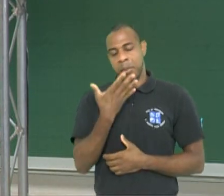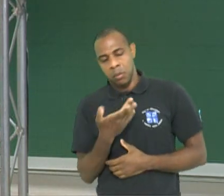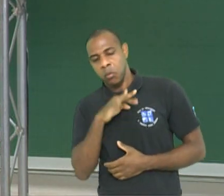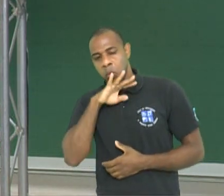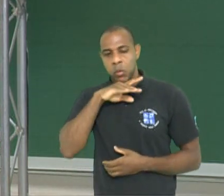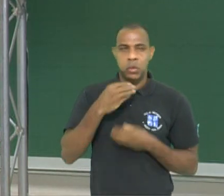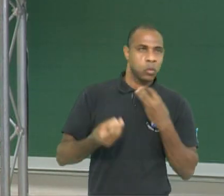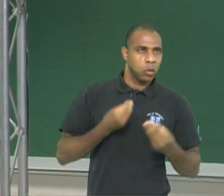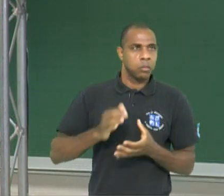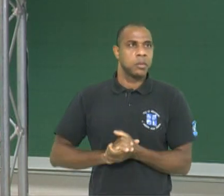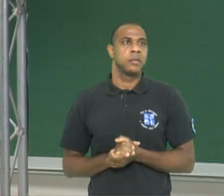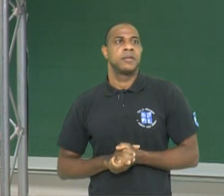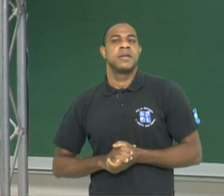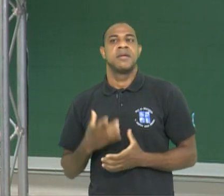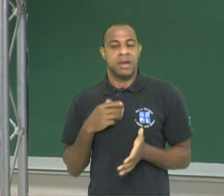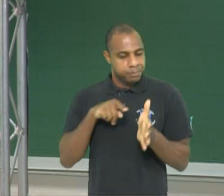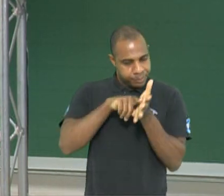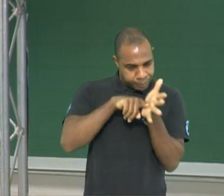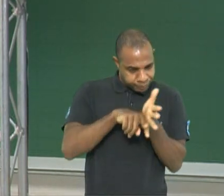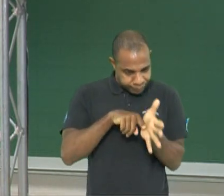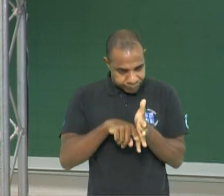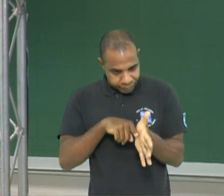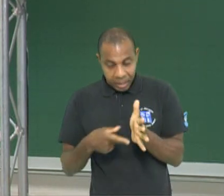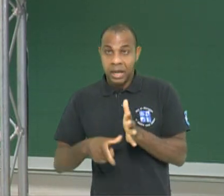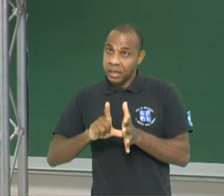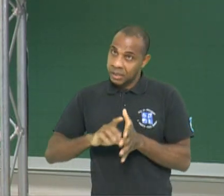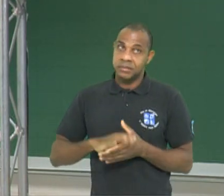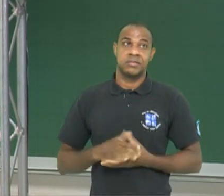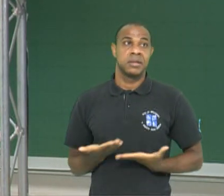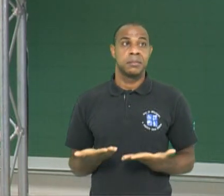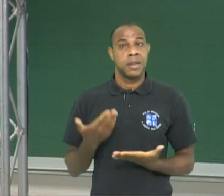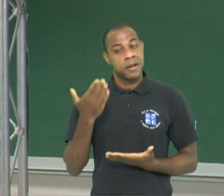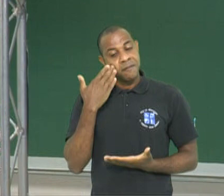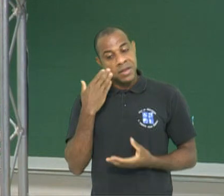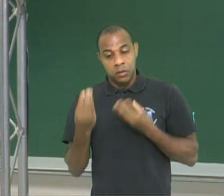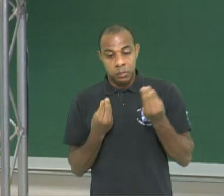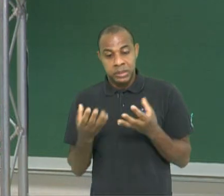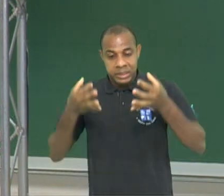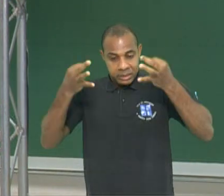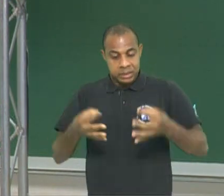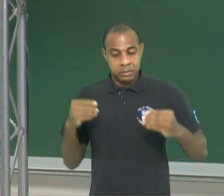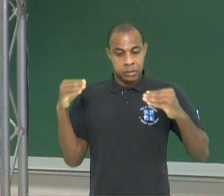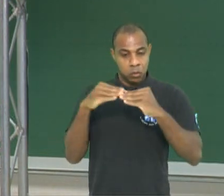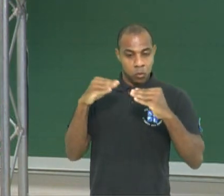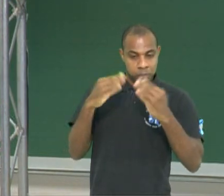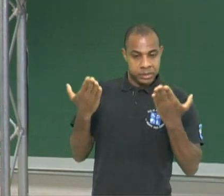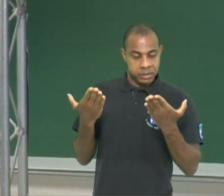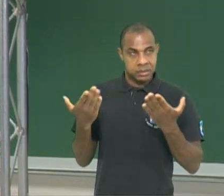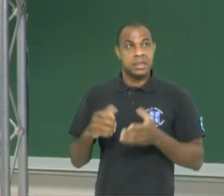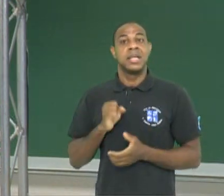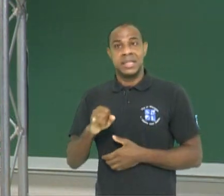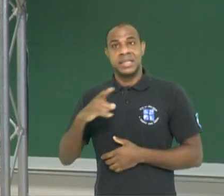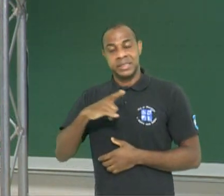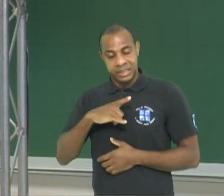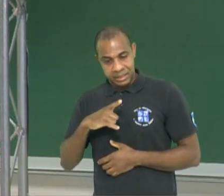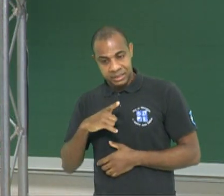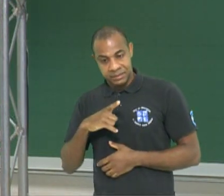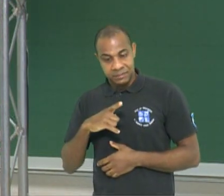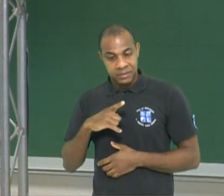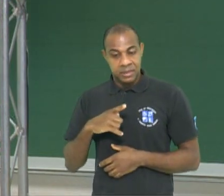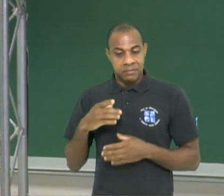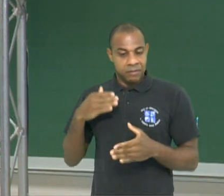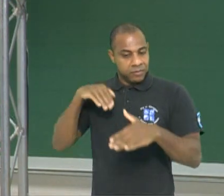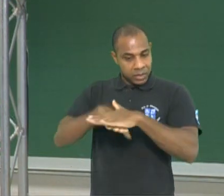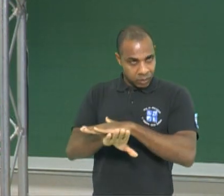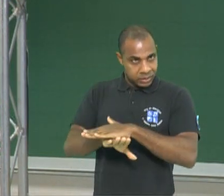dados esses dados genéticos, né, justamente para ver a compatibilidade. Quando alguém precisar, existe lá nesse banco